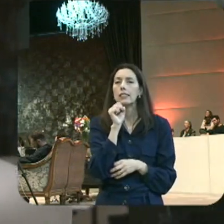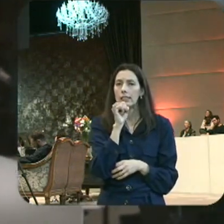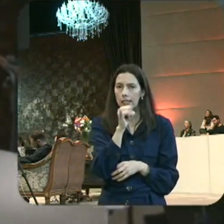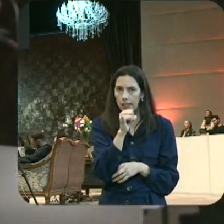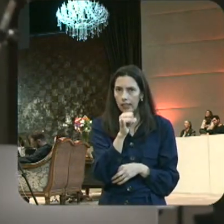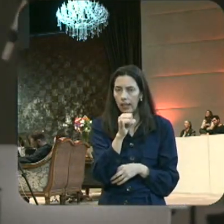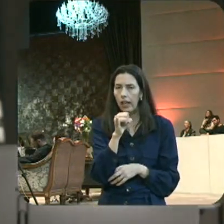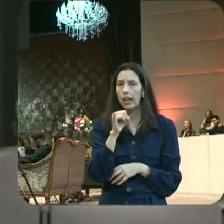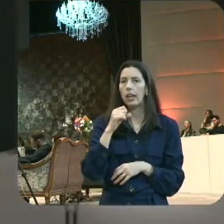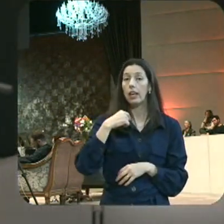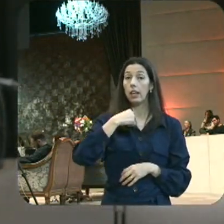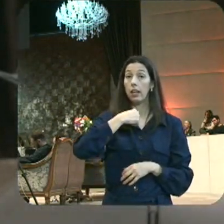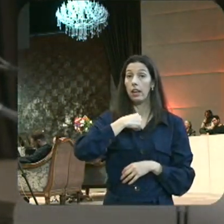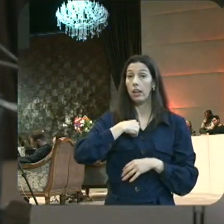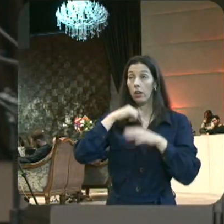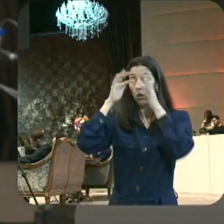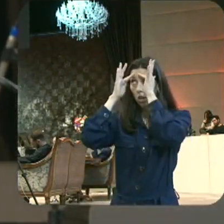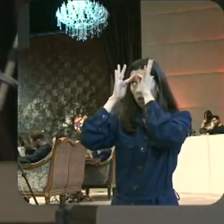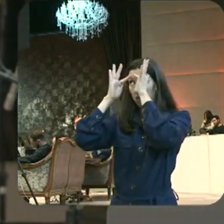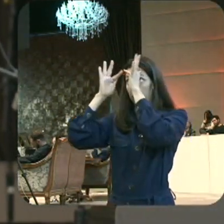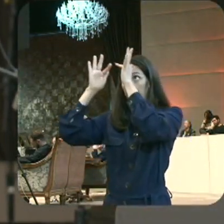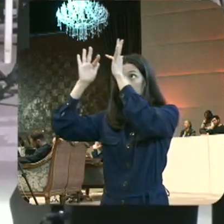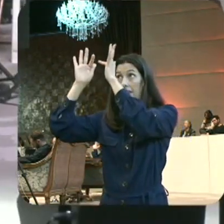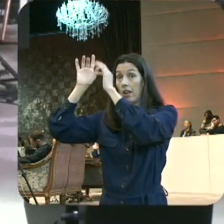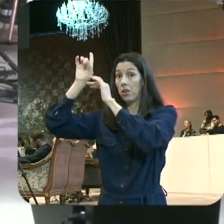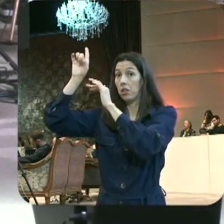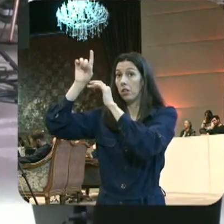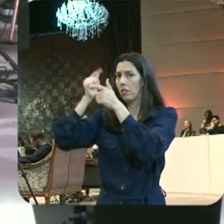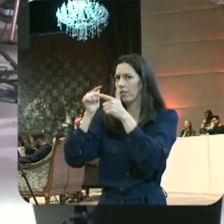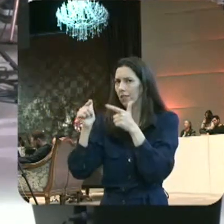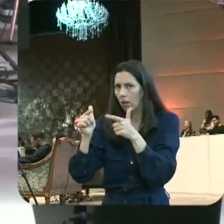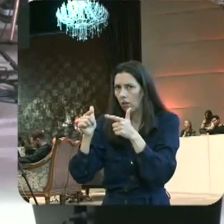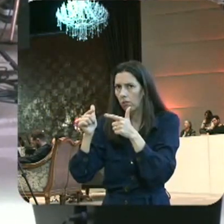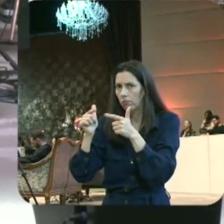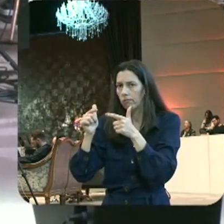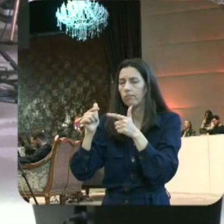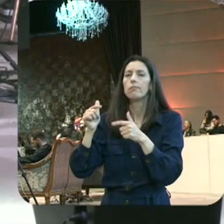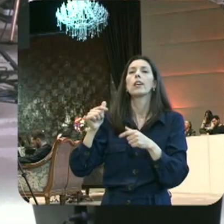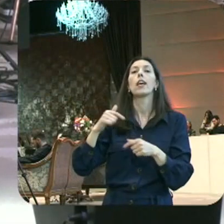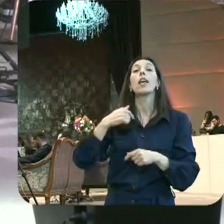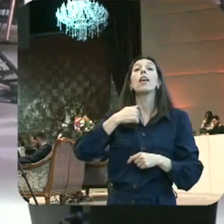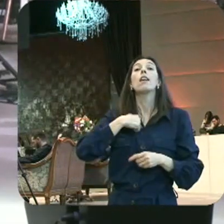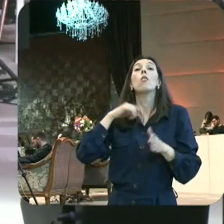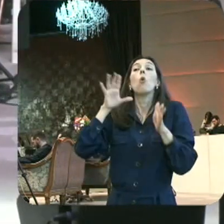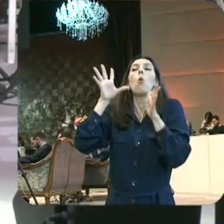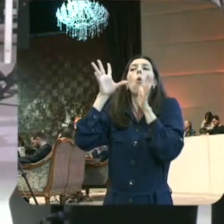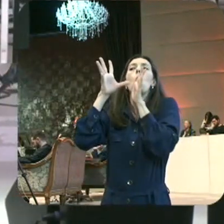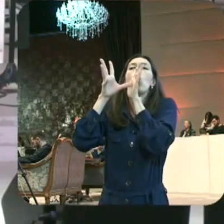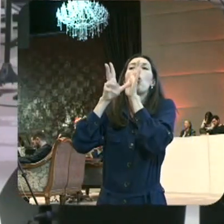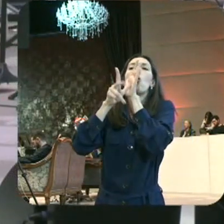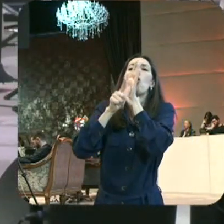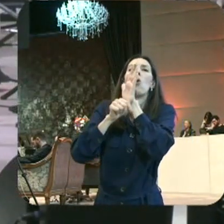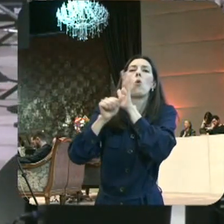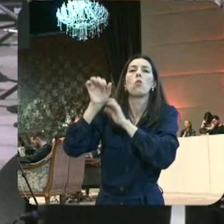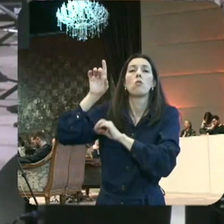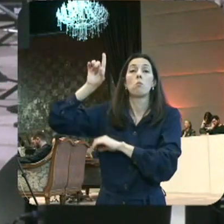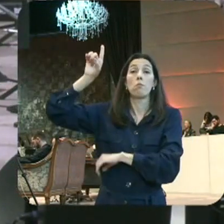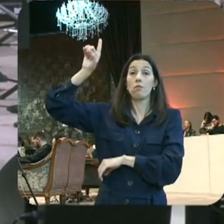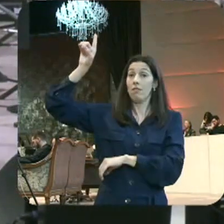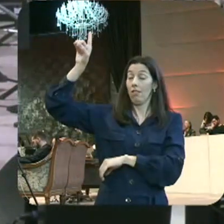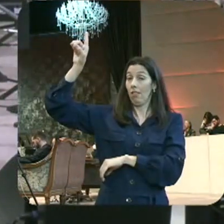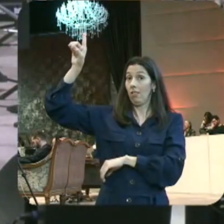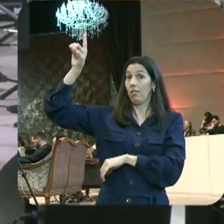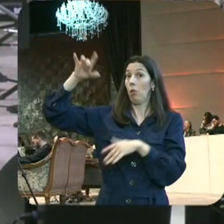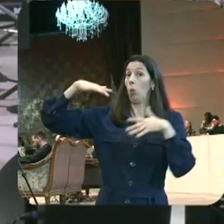eu sou infiel, eu roubo a Deus. E o que acontece é